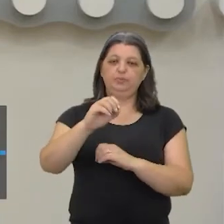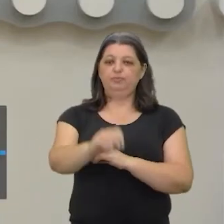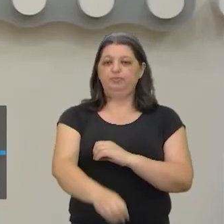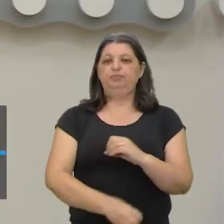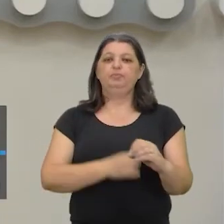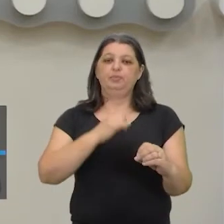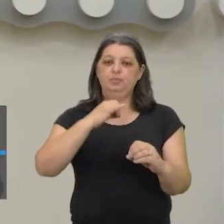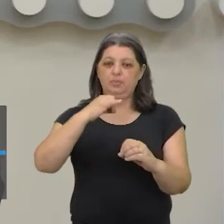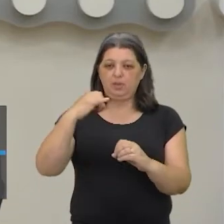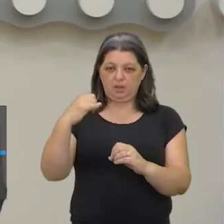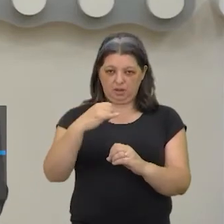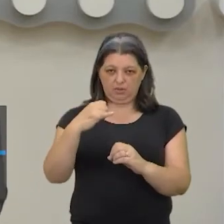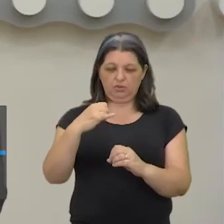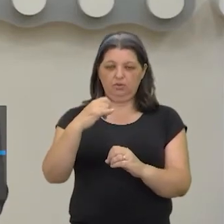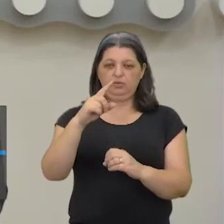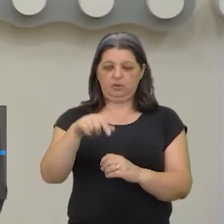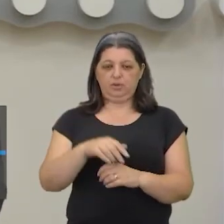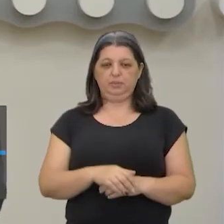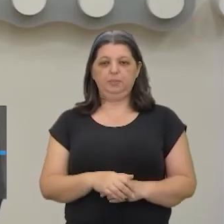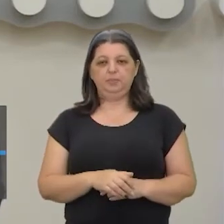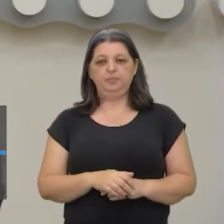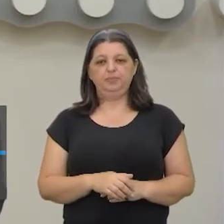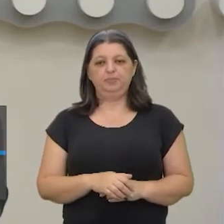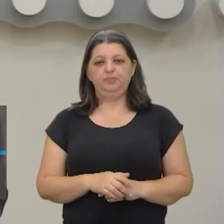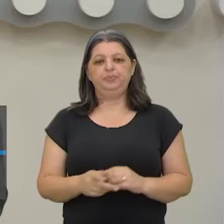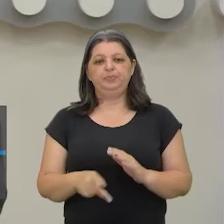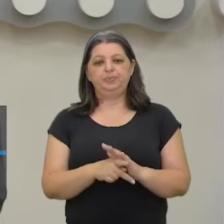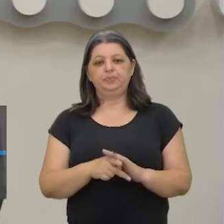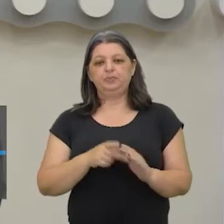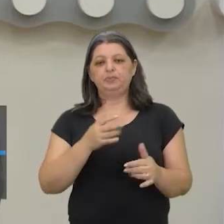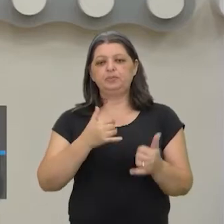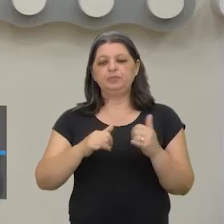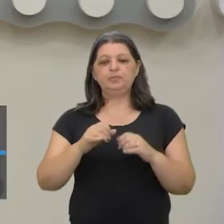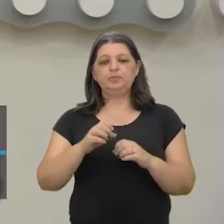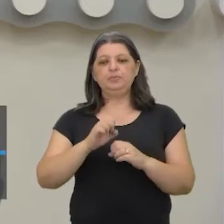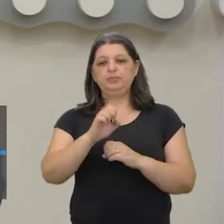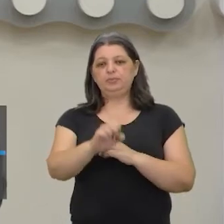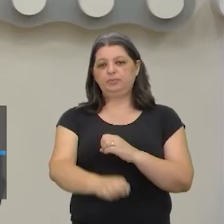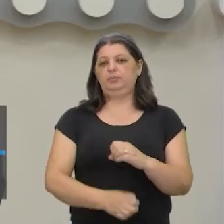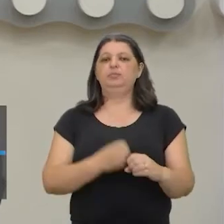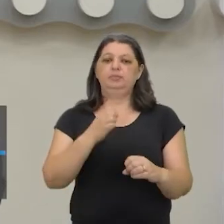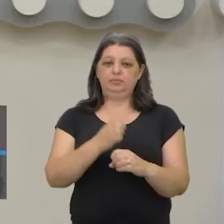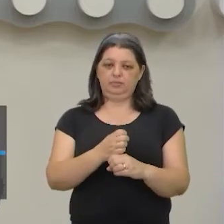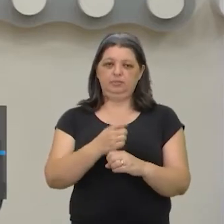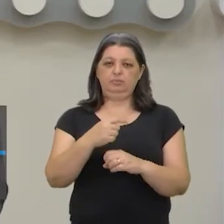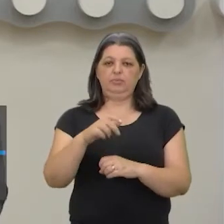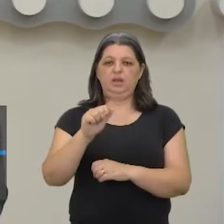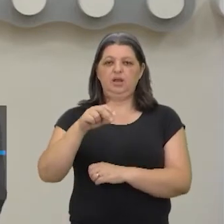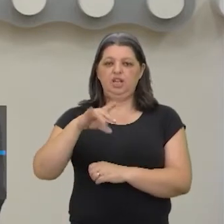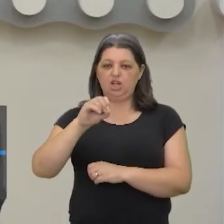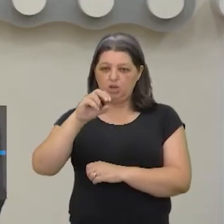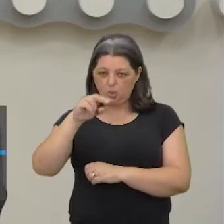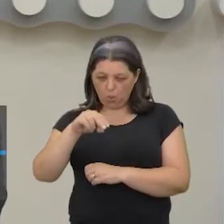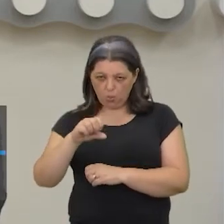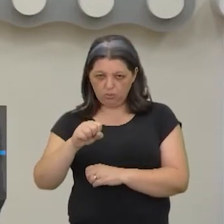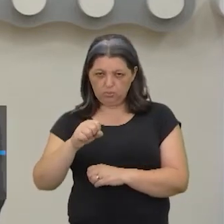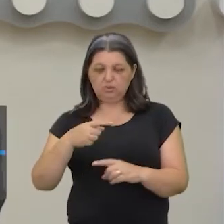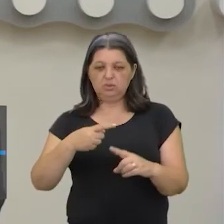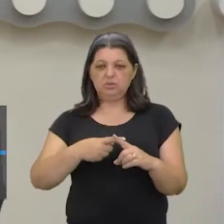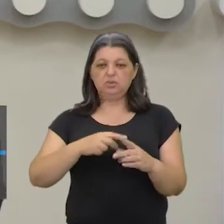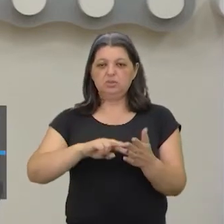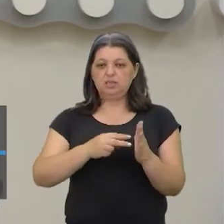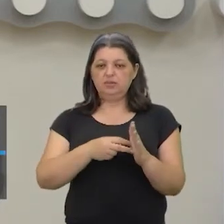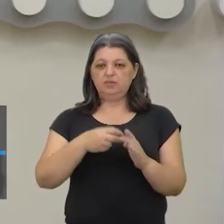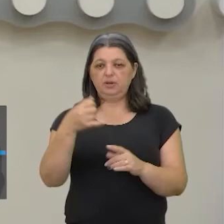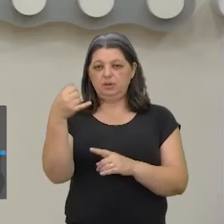é o negativo. Então, ele está eletricamente carregado negativamente, ele vai se chamar ânion. Ele está carregado